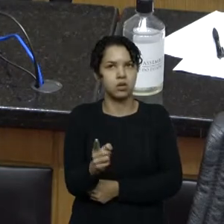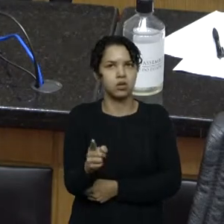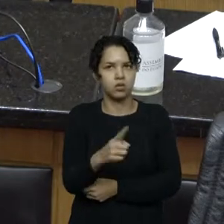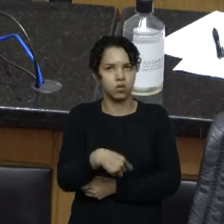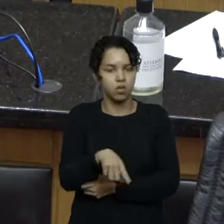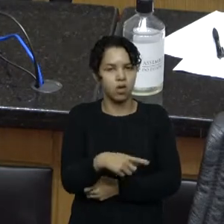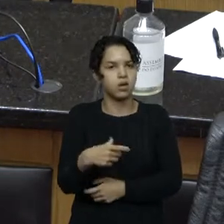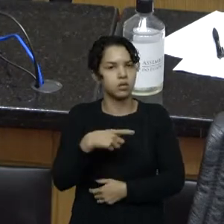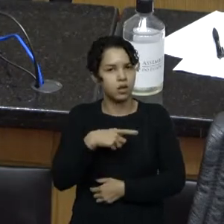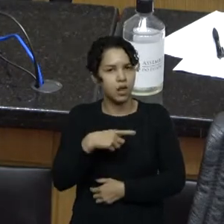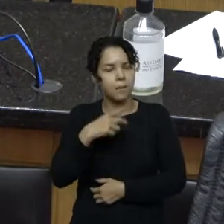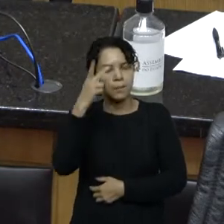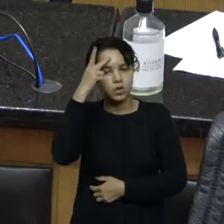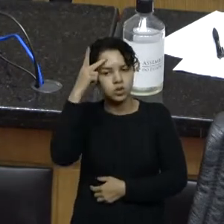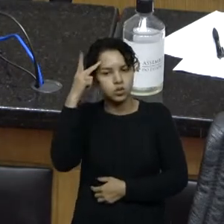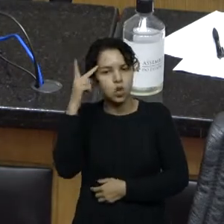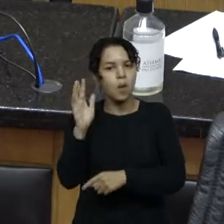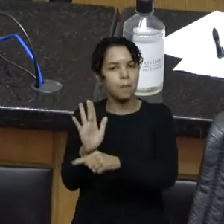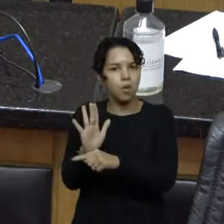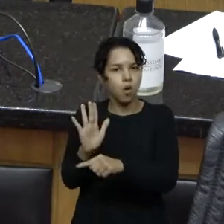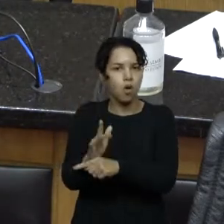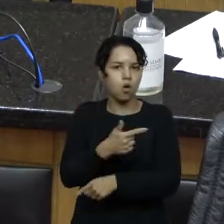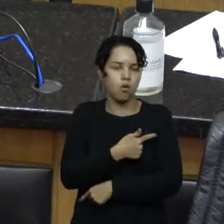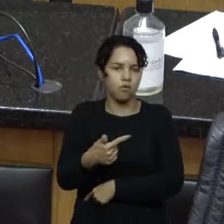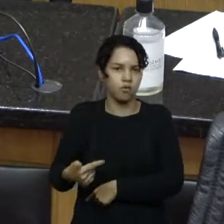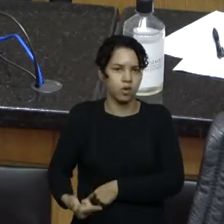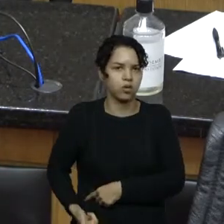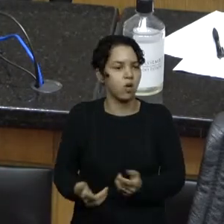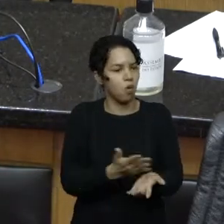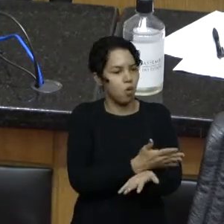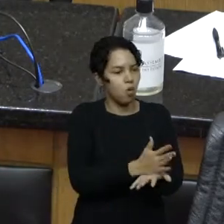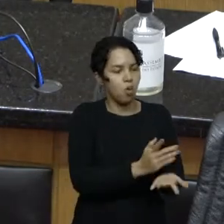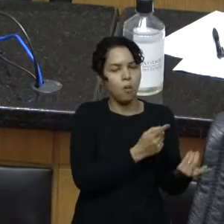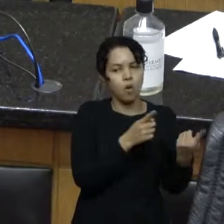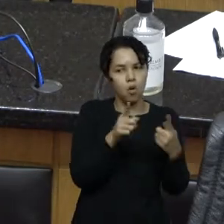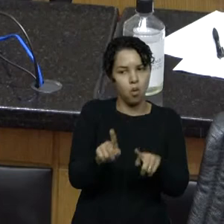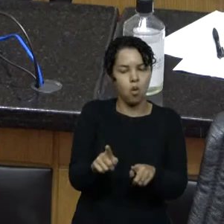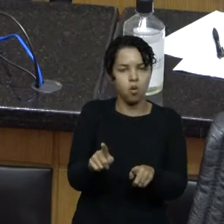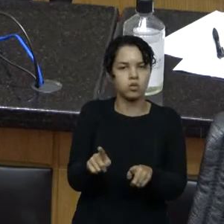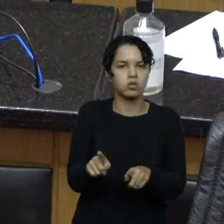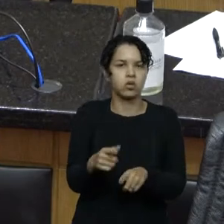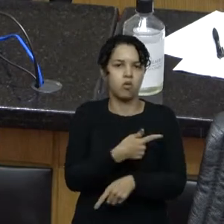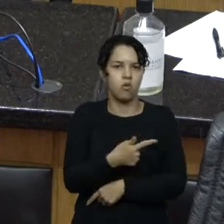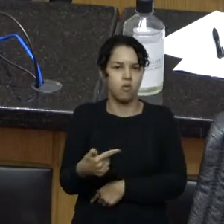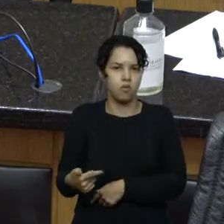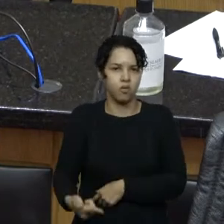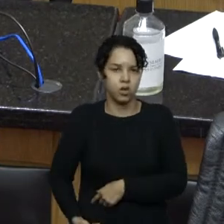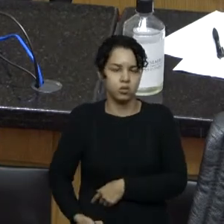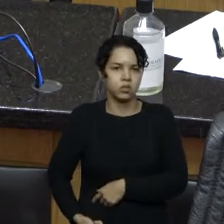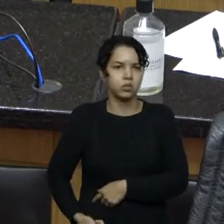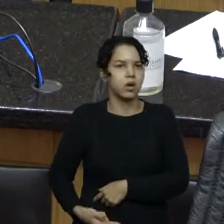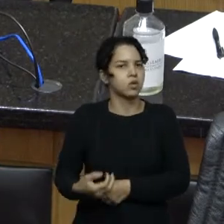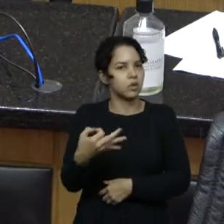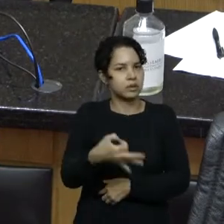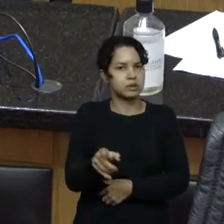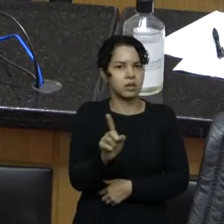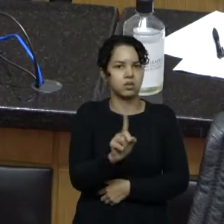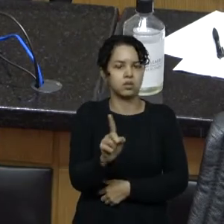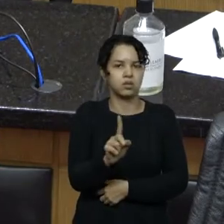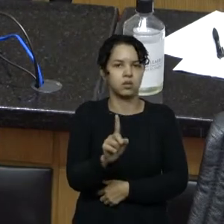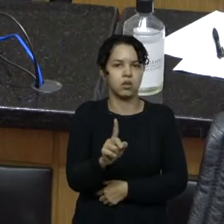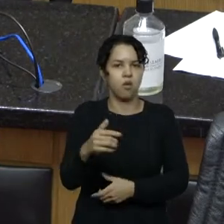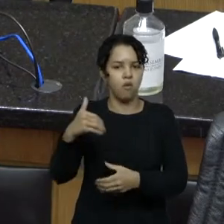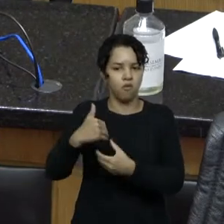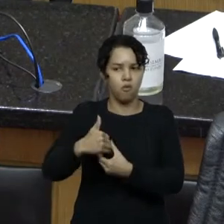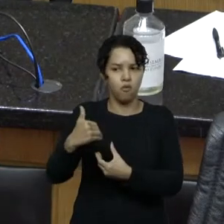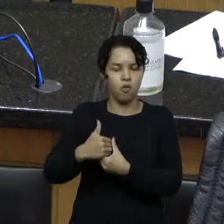temos aqui pessoas que apoiam o governo e que desaprovam o governo mas não é lúcido que alguém que se elegeu